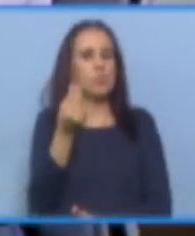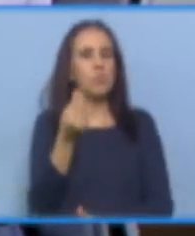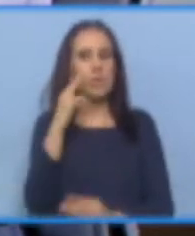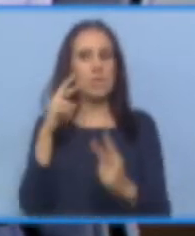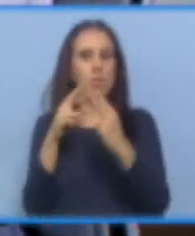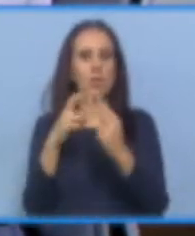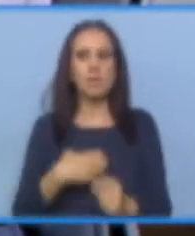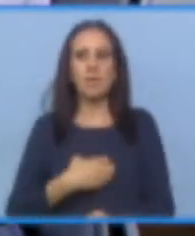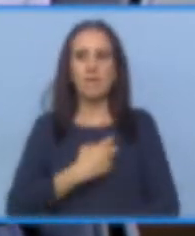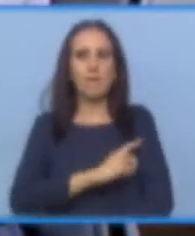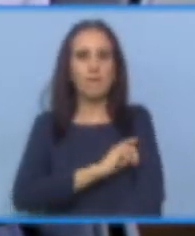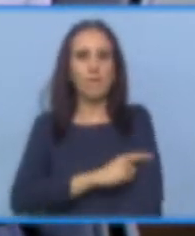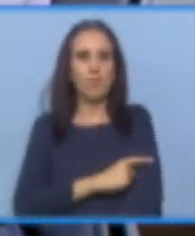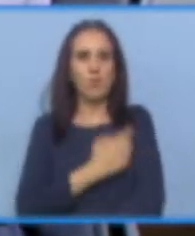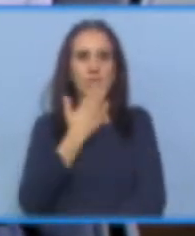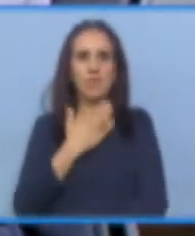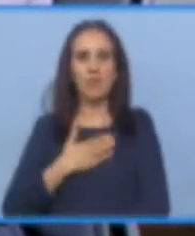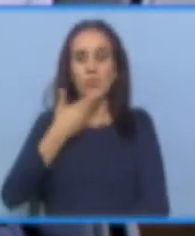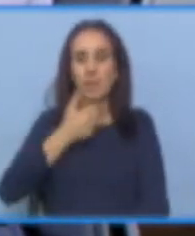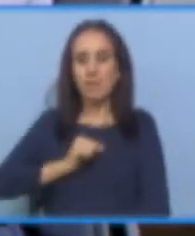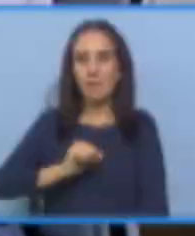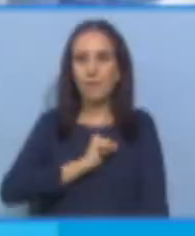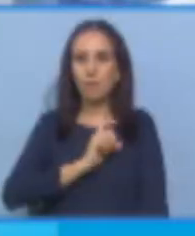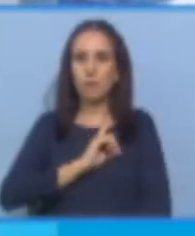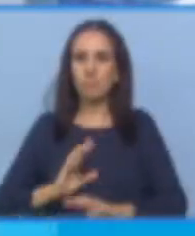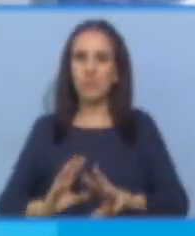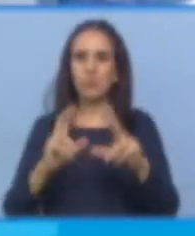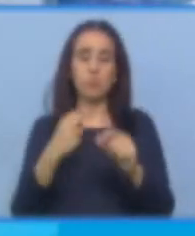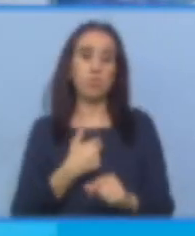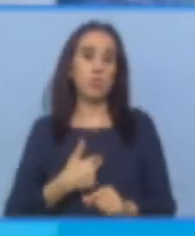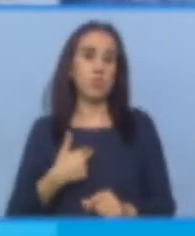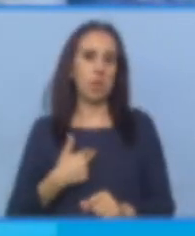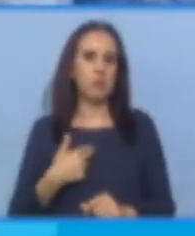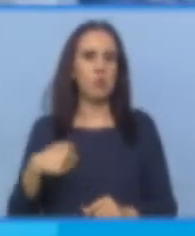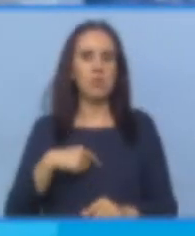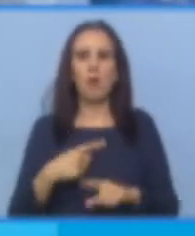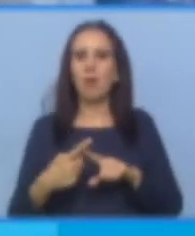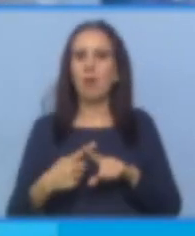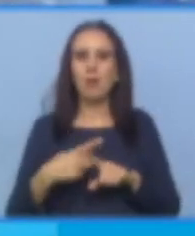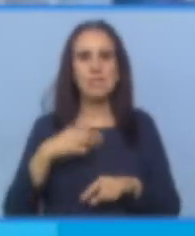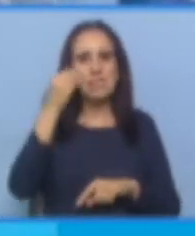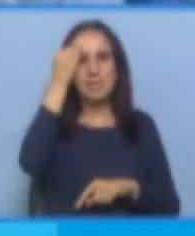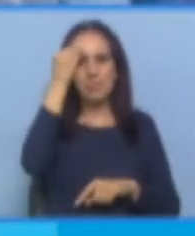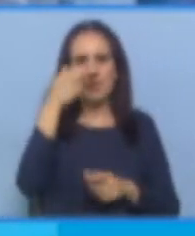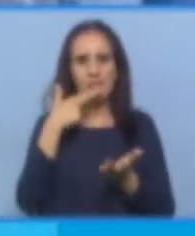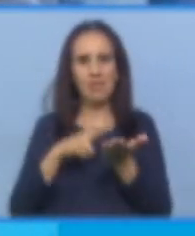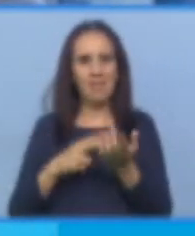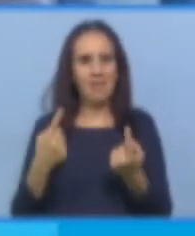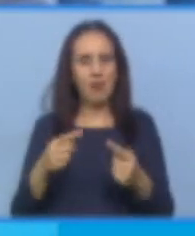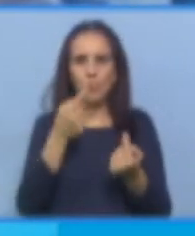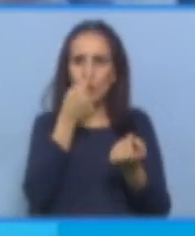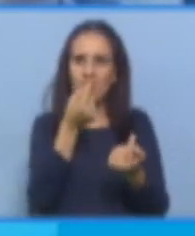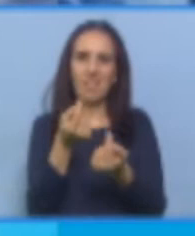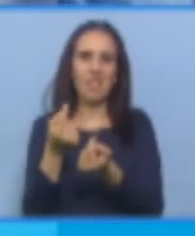a força que nos trazia à nossa experiência pessoal e ao nosso crescimento como cristãos, e ficámos encantados por saber que havia uma realidade